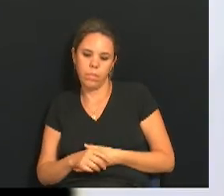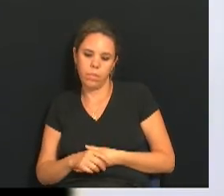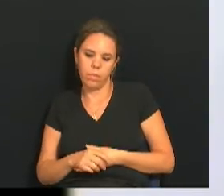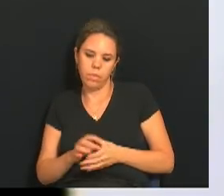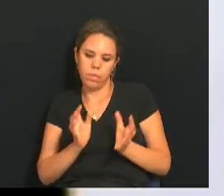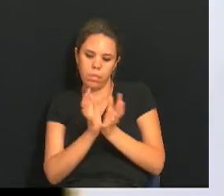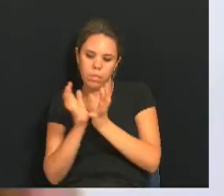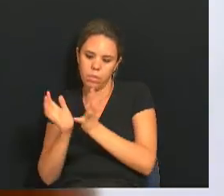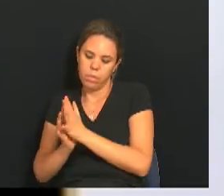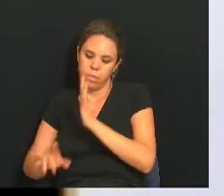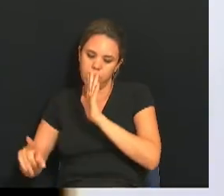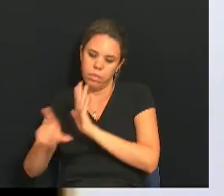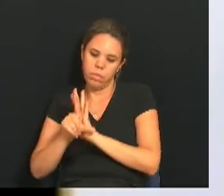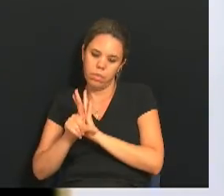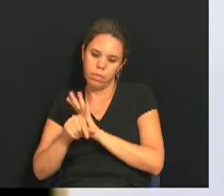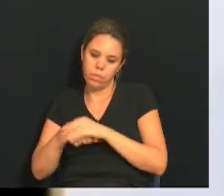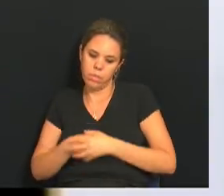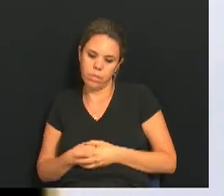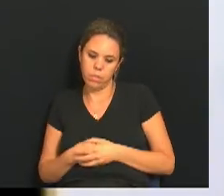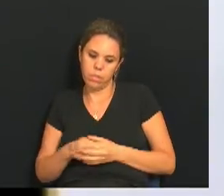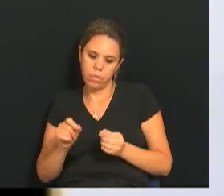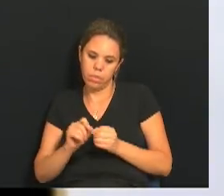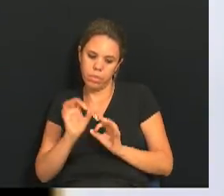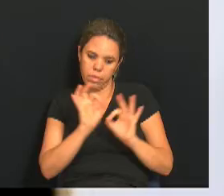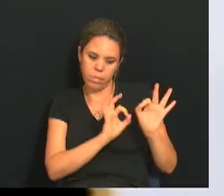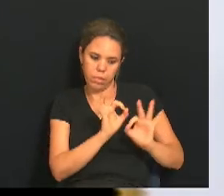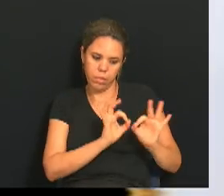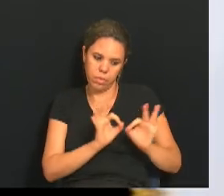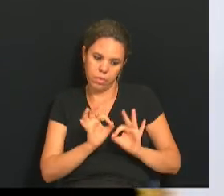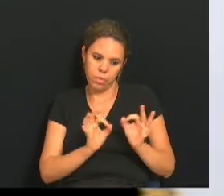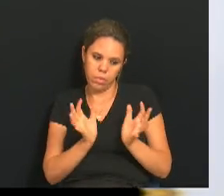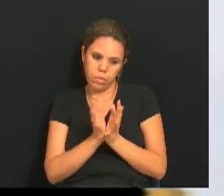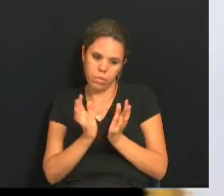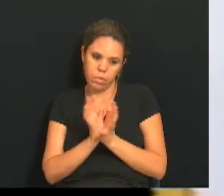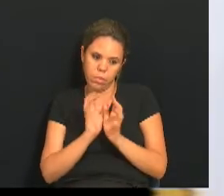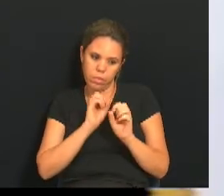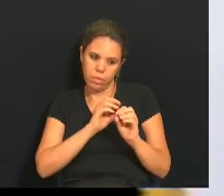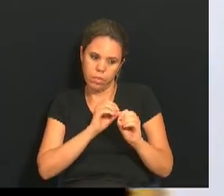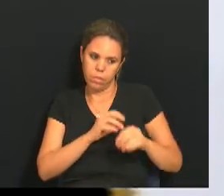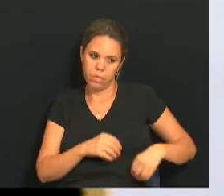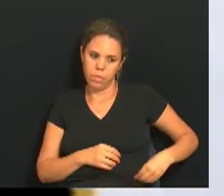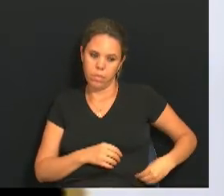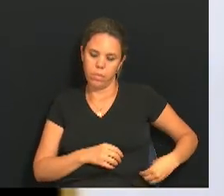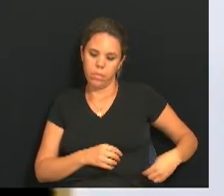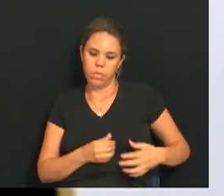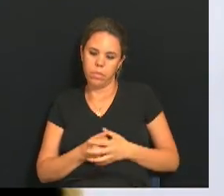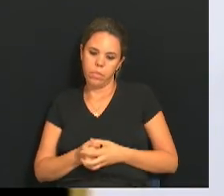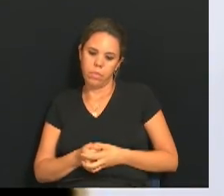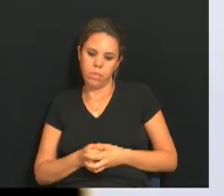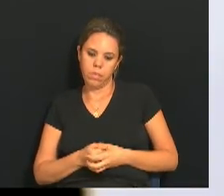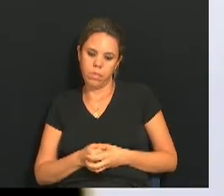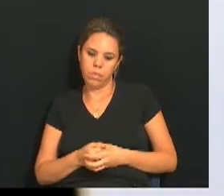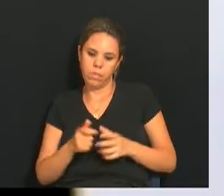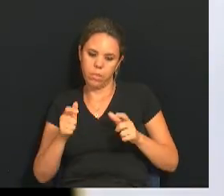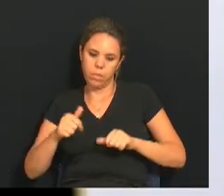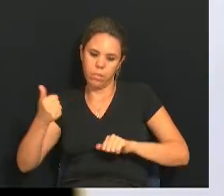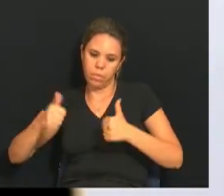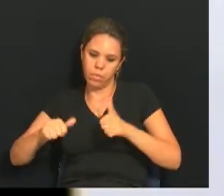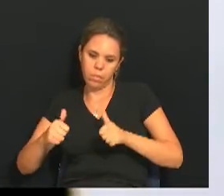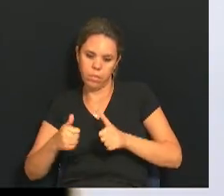de Legalidade e fazer os ajustes na Comissão de Educação, enfim, por onde vai tramitar para a